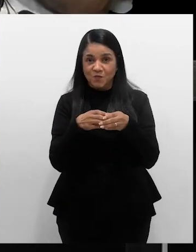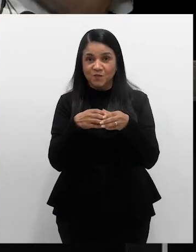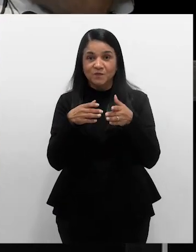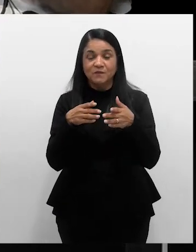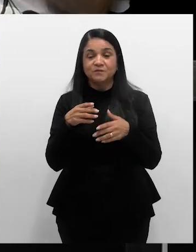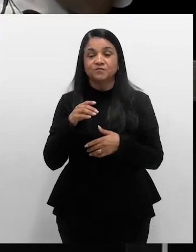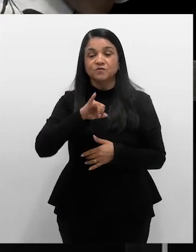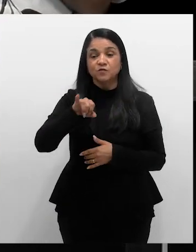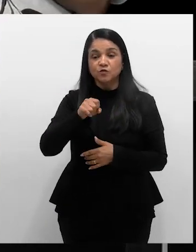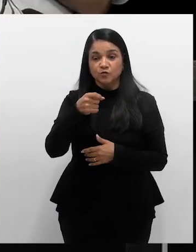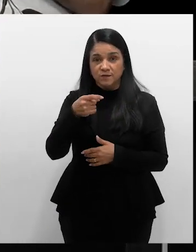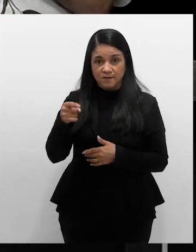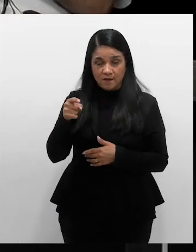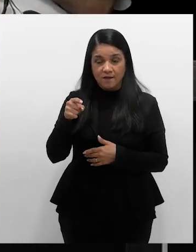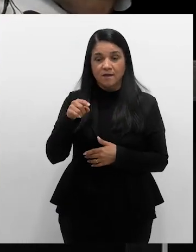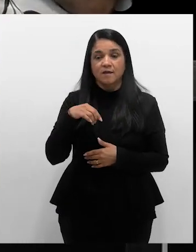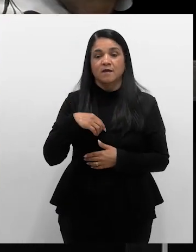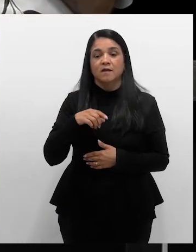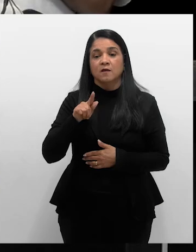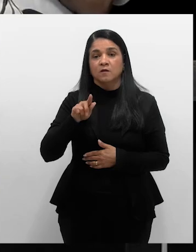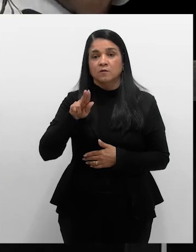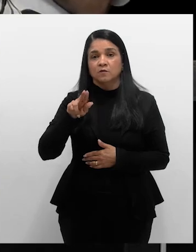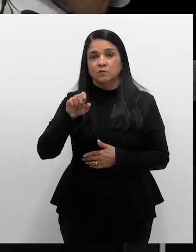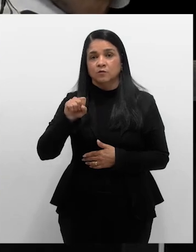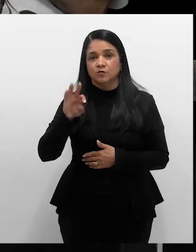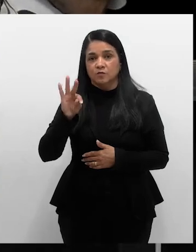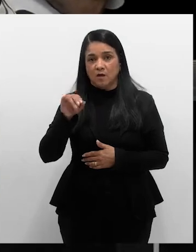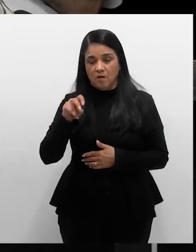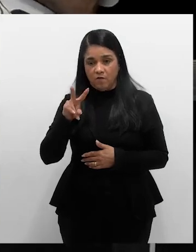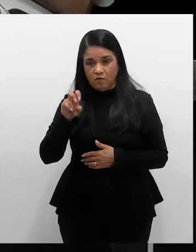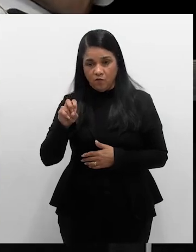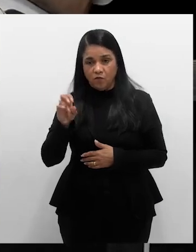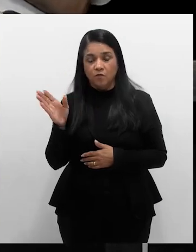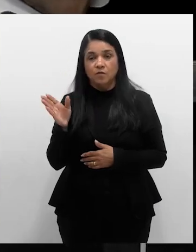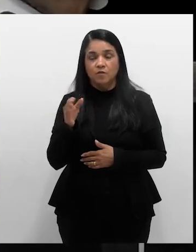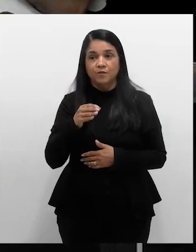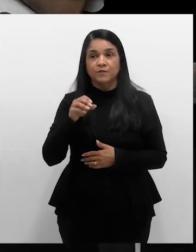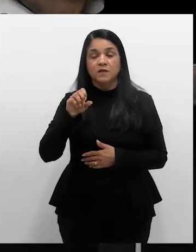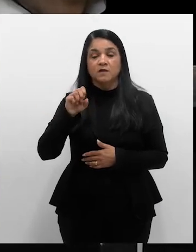Meu elenco. Então, Giuseppe Oristânio, Gustavo